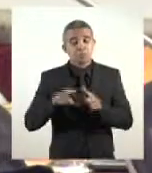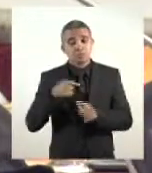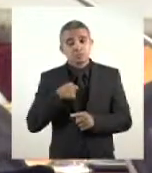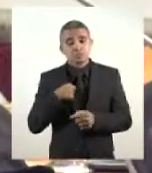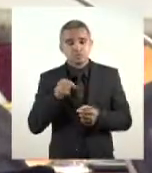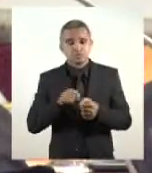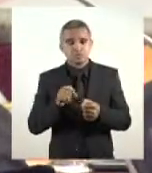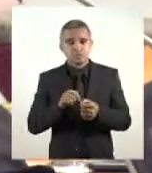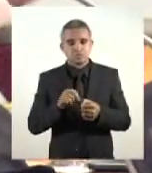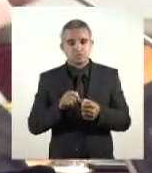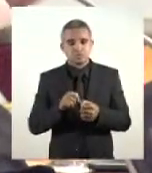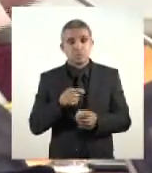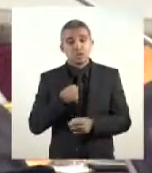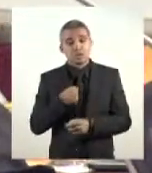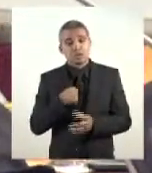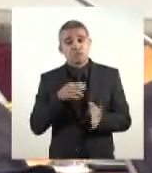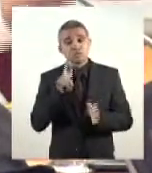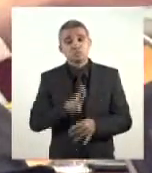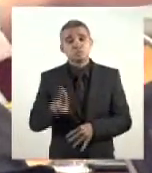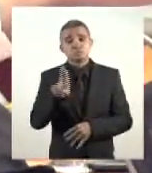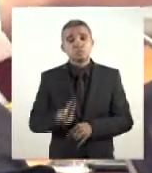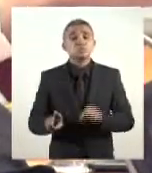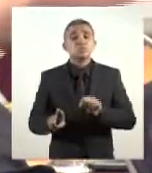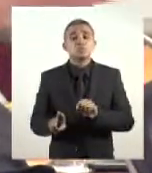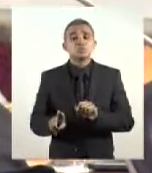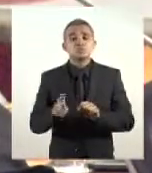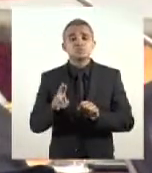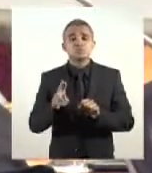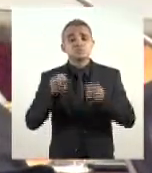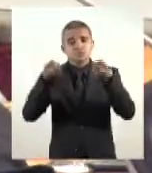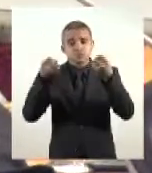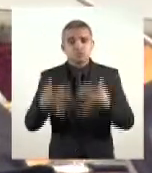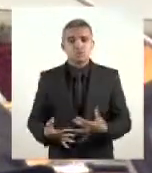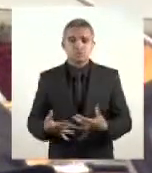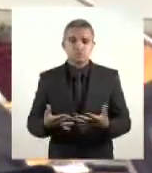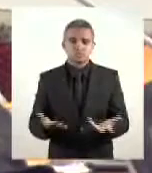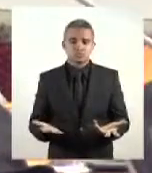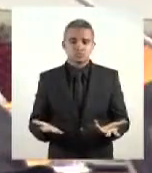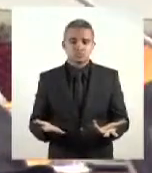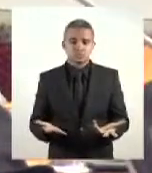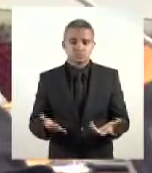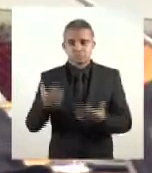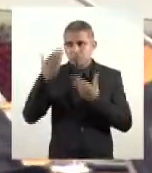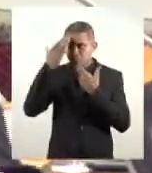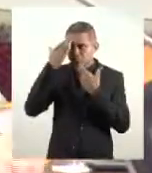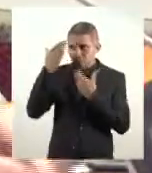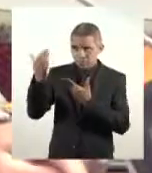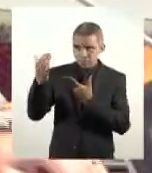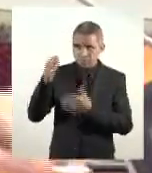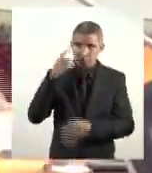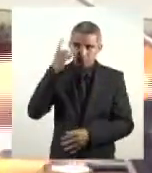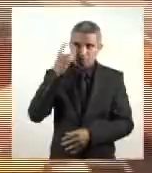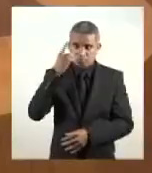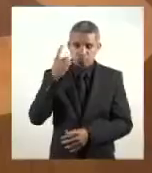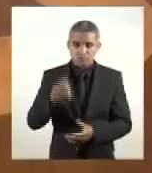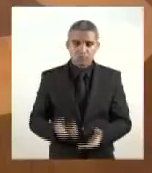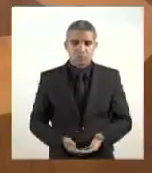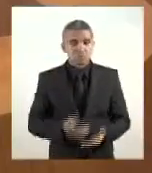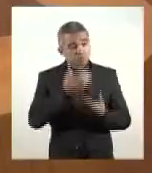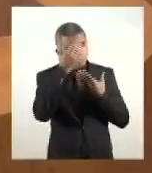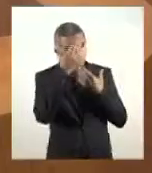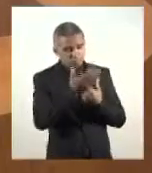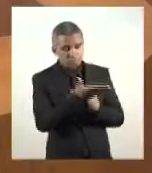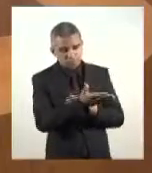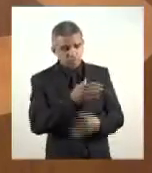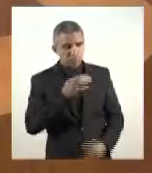Eu utilizei aqui um argumento, que é um argumento válido. É só isso que eu queria falar. Mas muito obrigado pela parte, deputado. Agradeço a parte do deputado Adriano